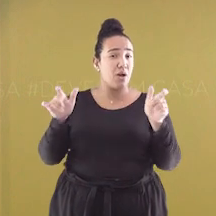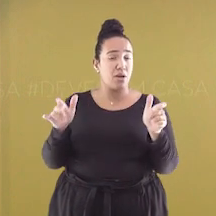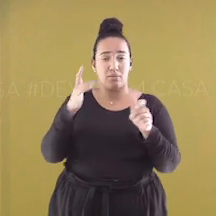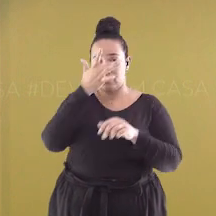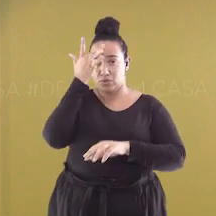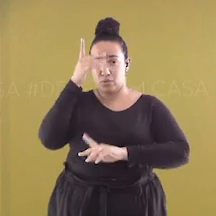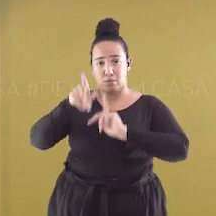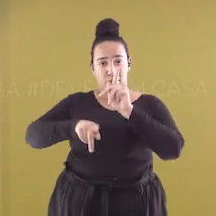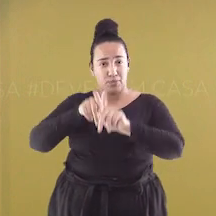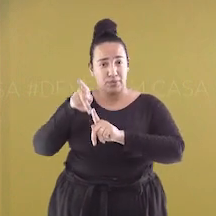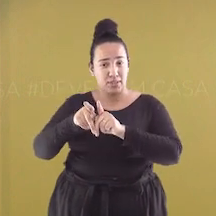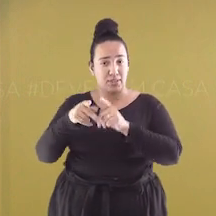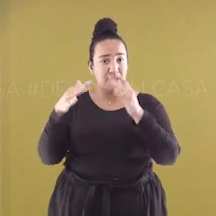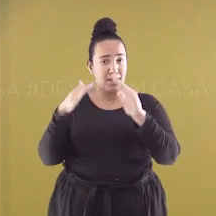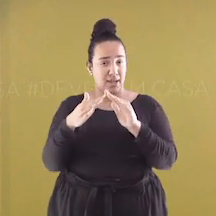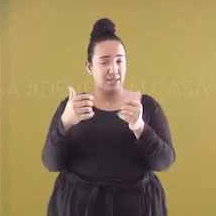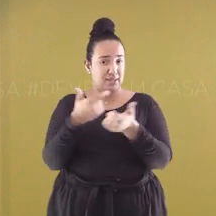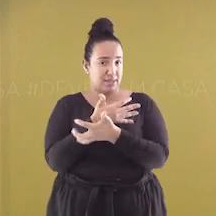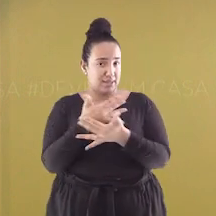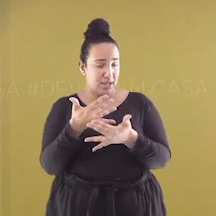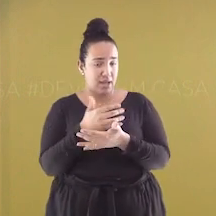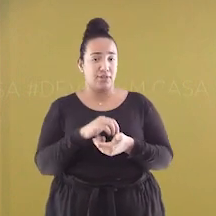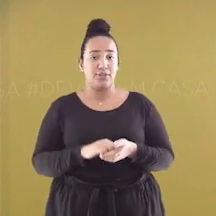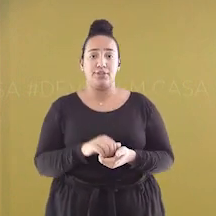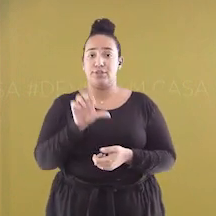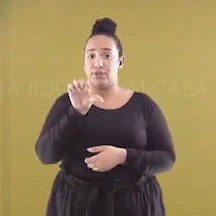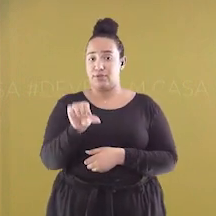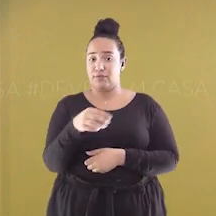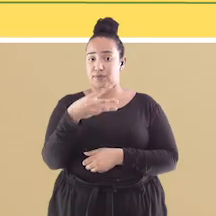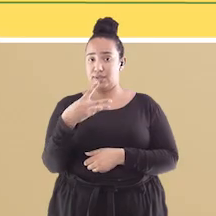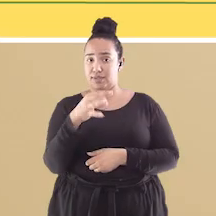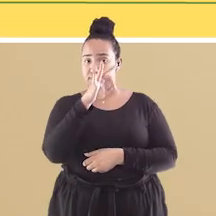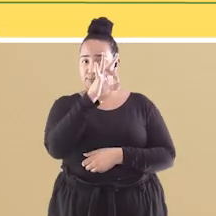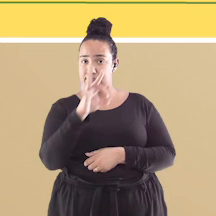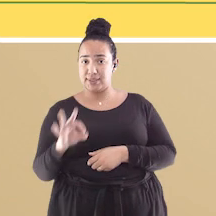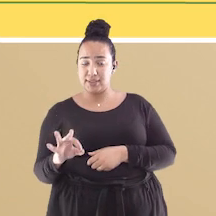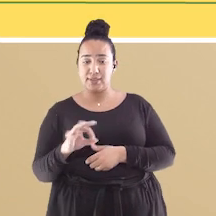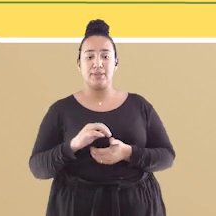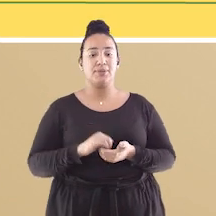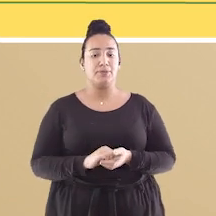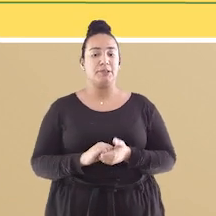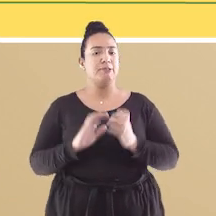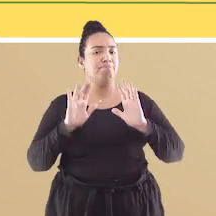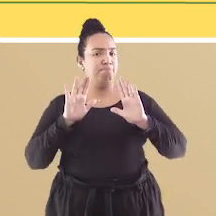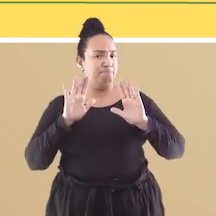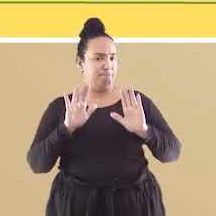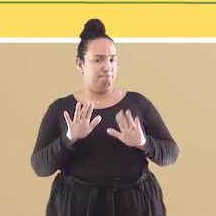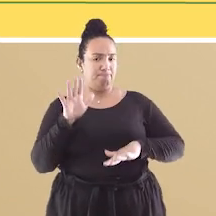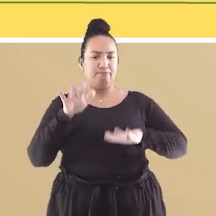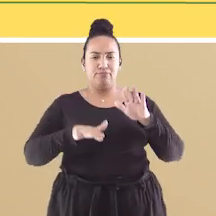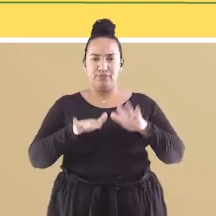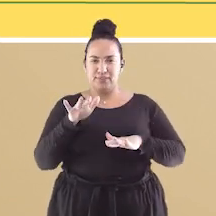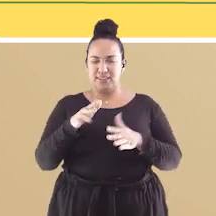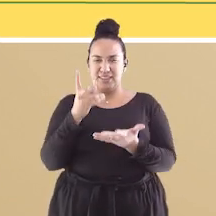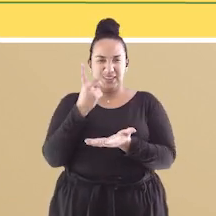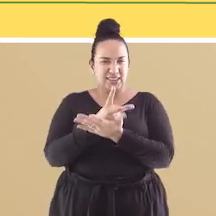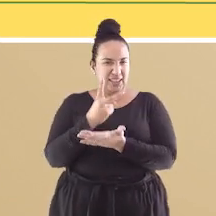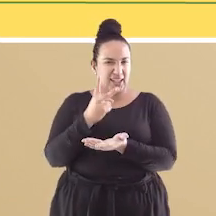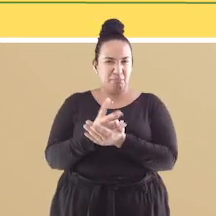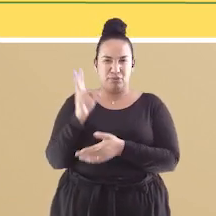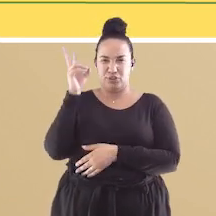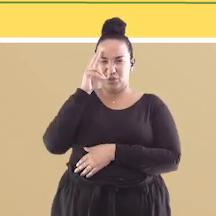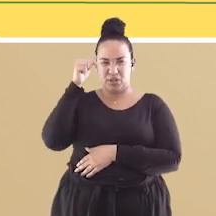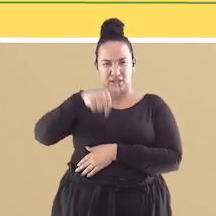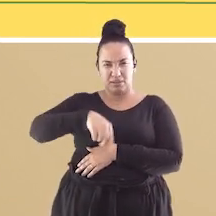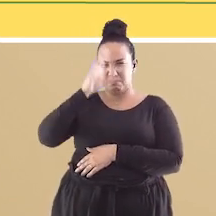a população nessas áreas urbanas, com 93%. Porém, nem sempre na história o país